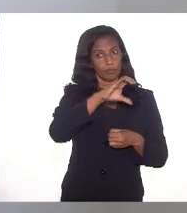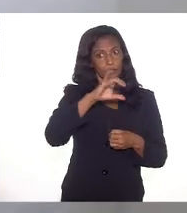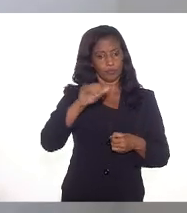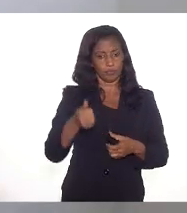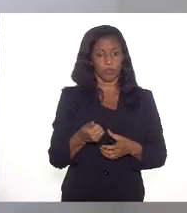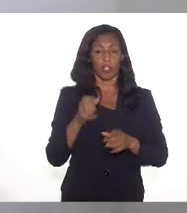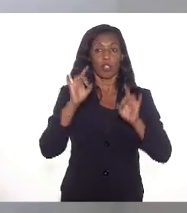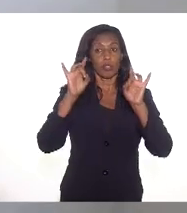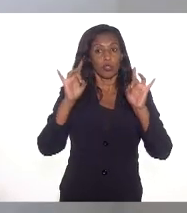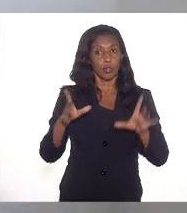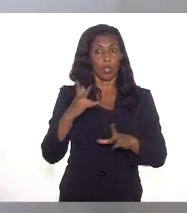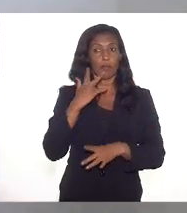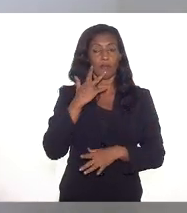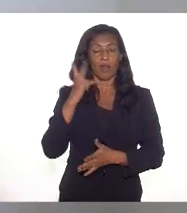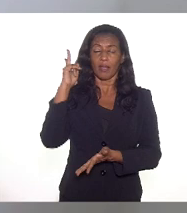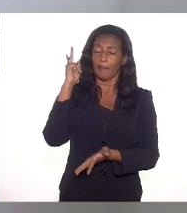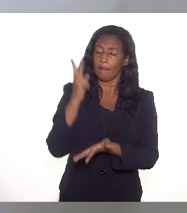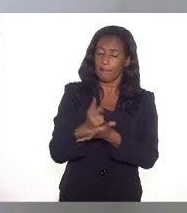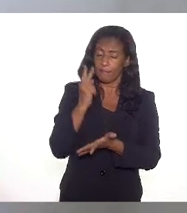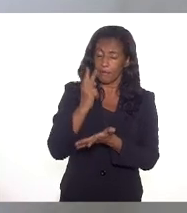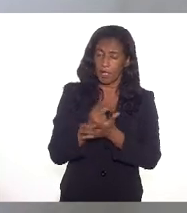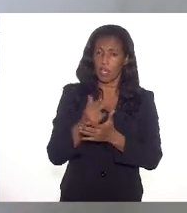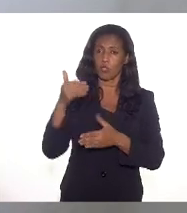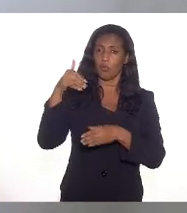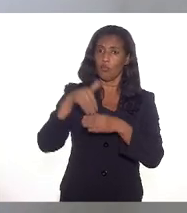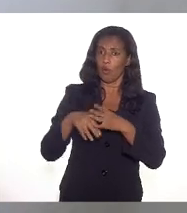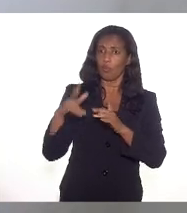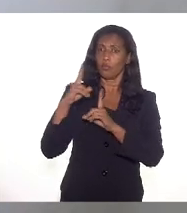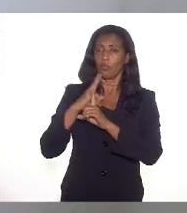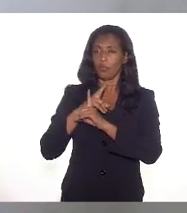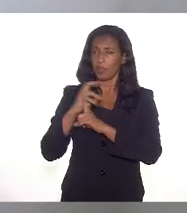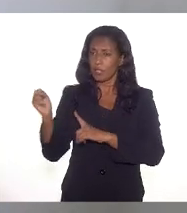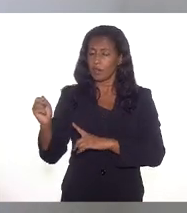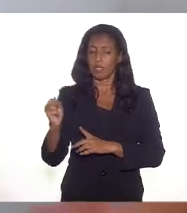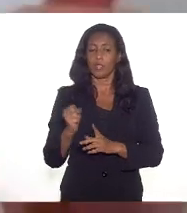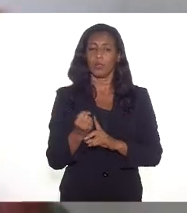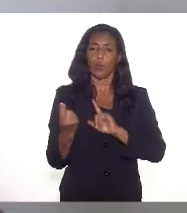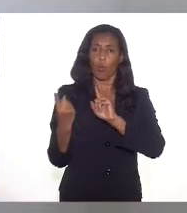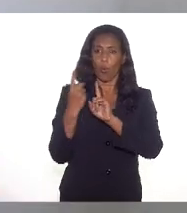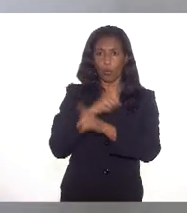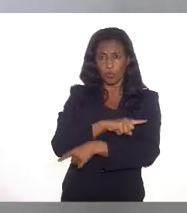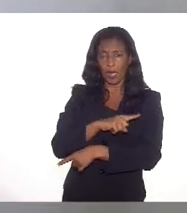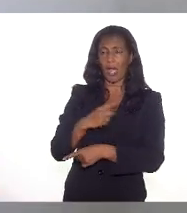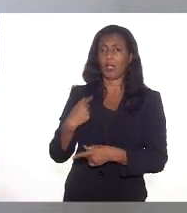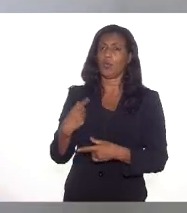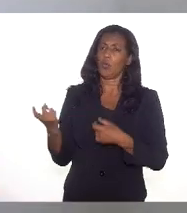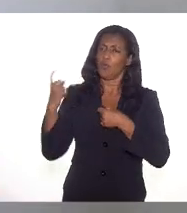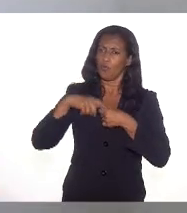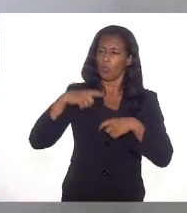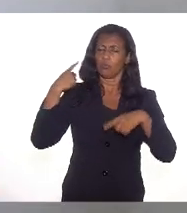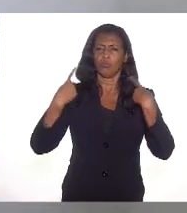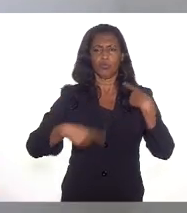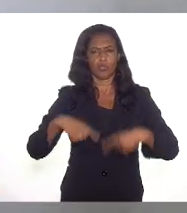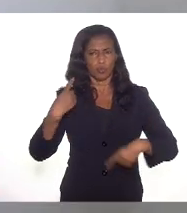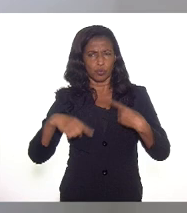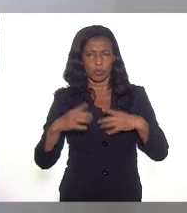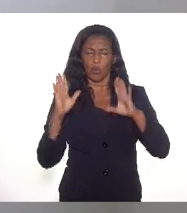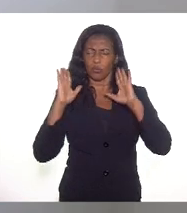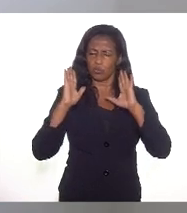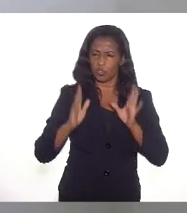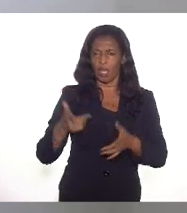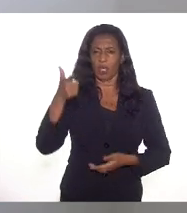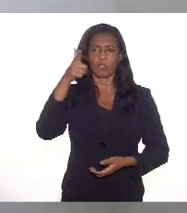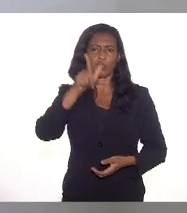é só para dizer que mesmo o voto vencido lá do voto divergente, eu abri a discussão, já discuti o